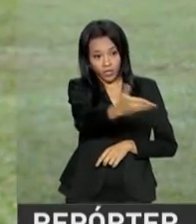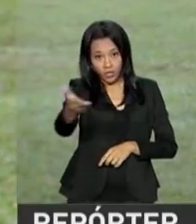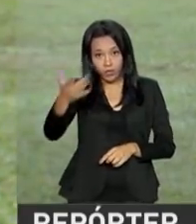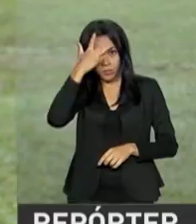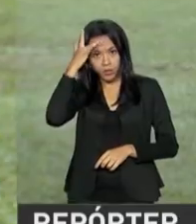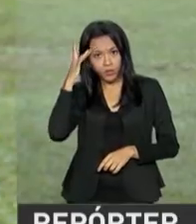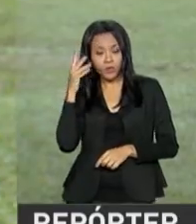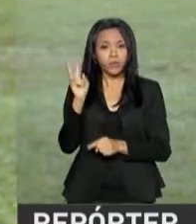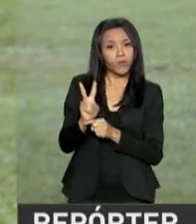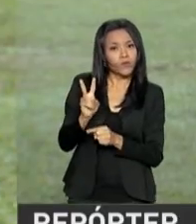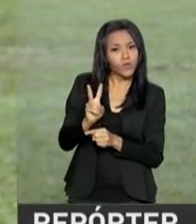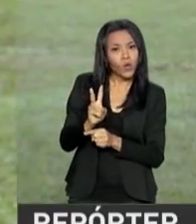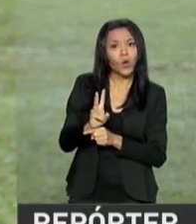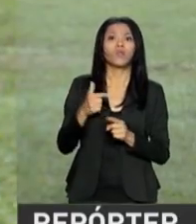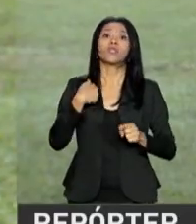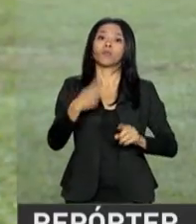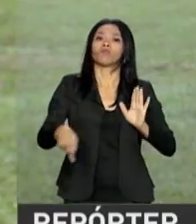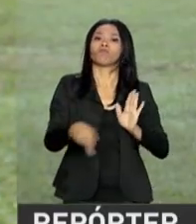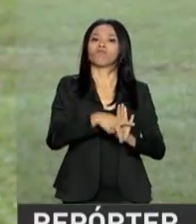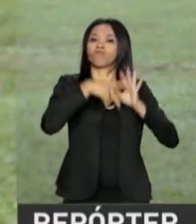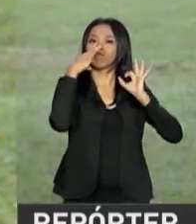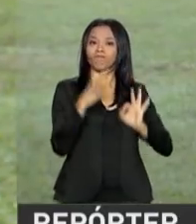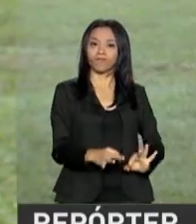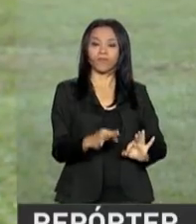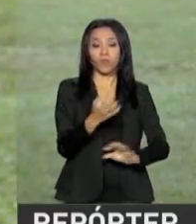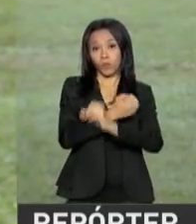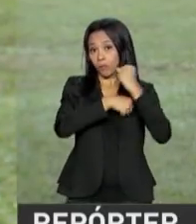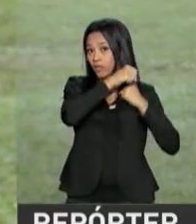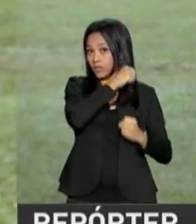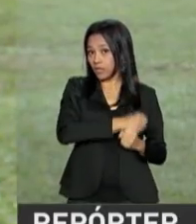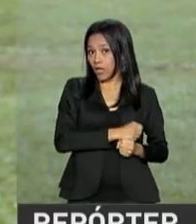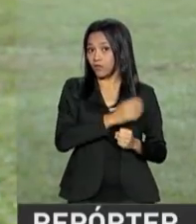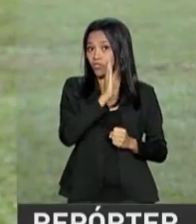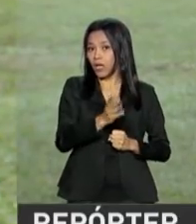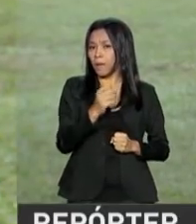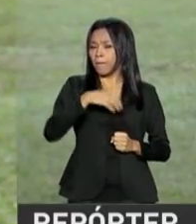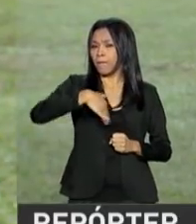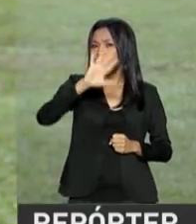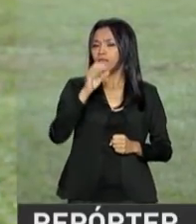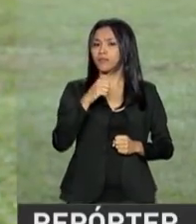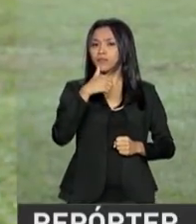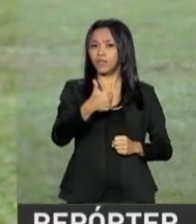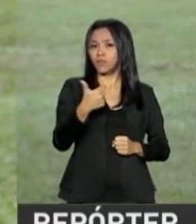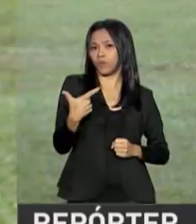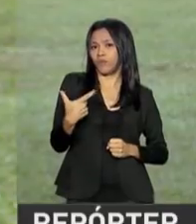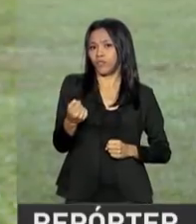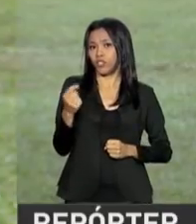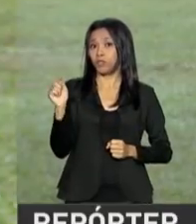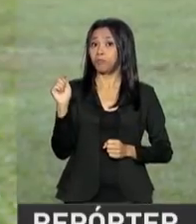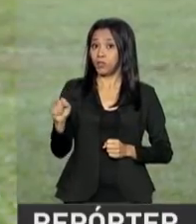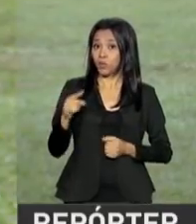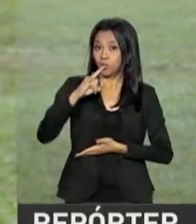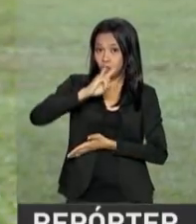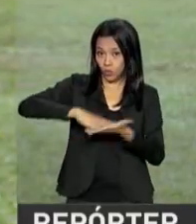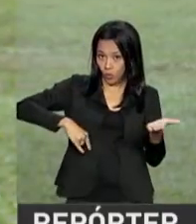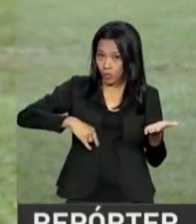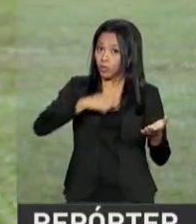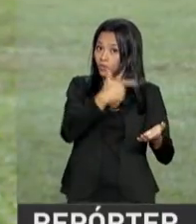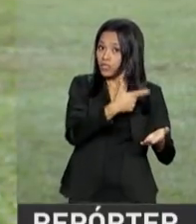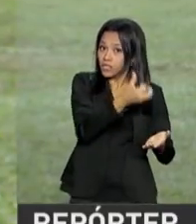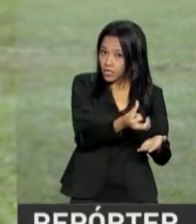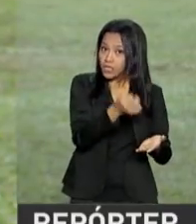provisórios e definitivos de terra só no ano passado foram emitidos mais de 120 mil títulos 26 mil são